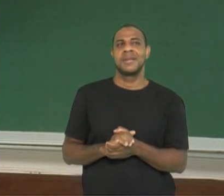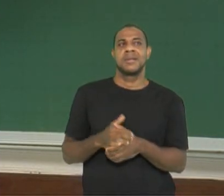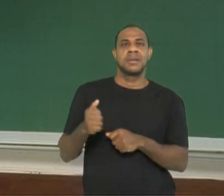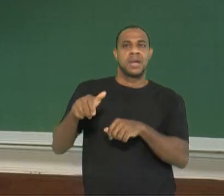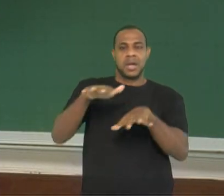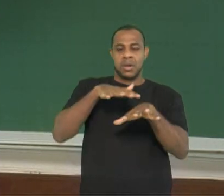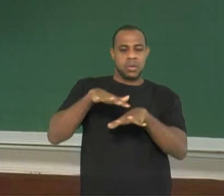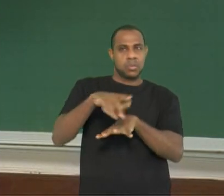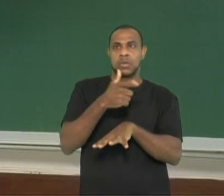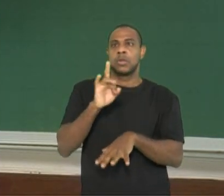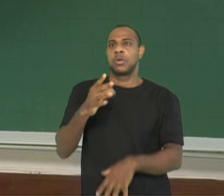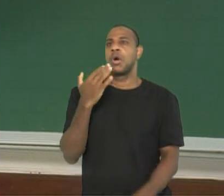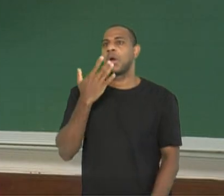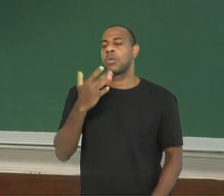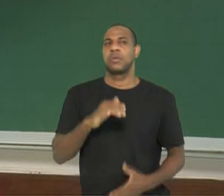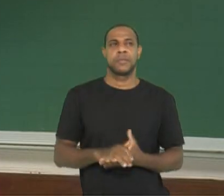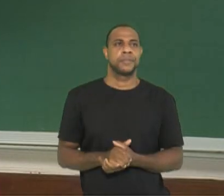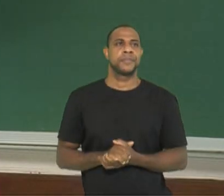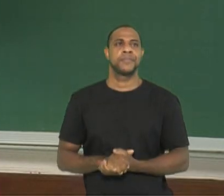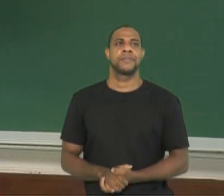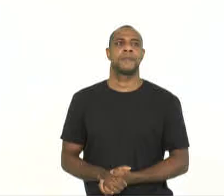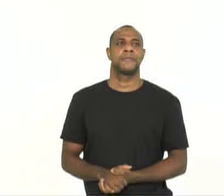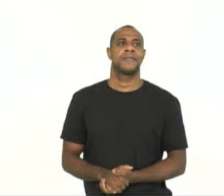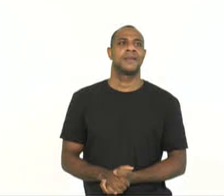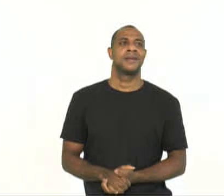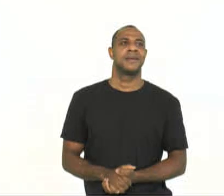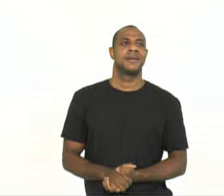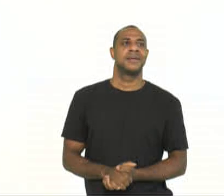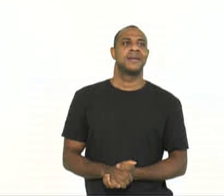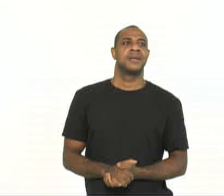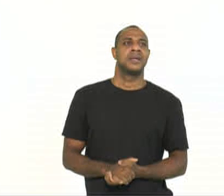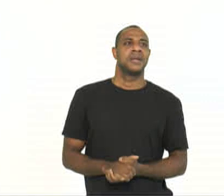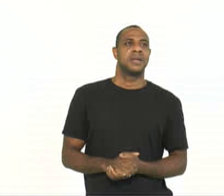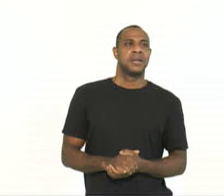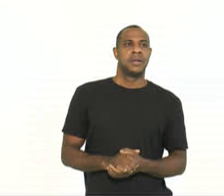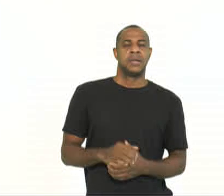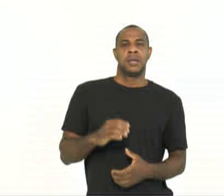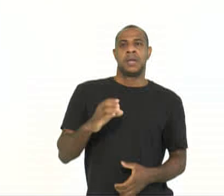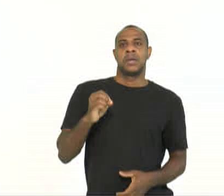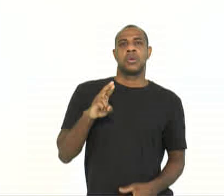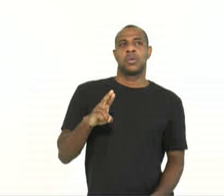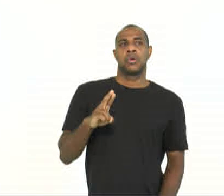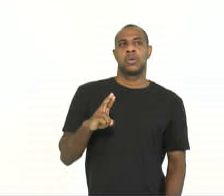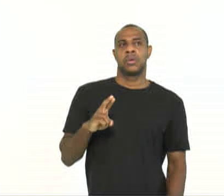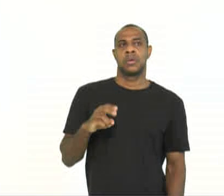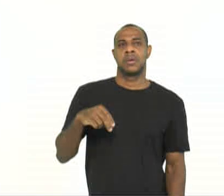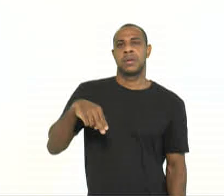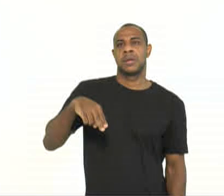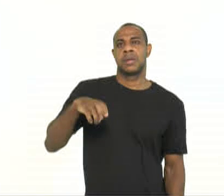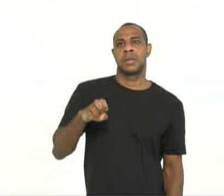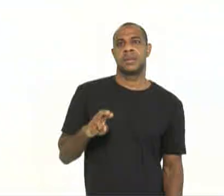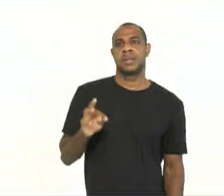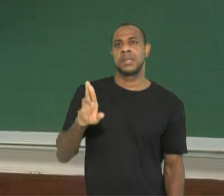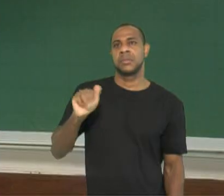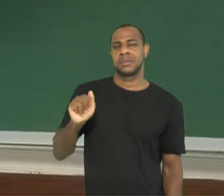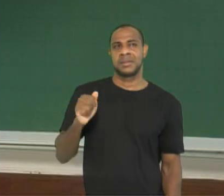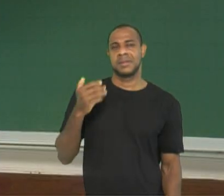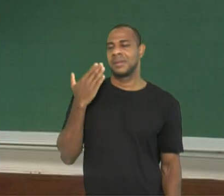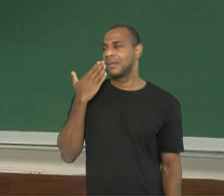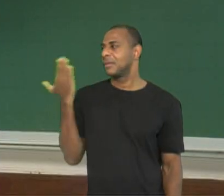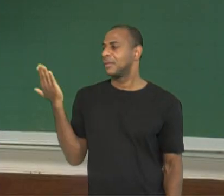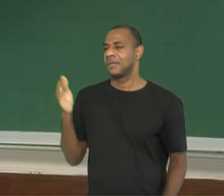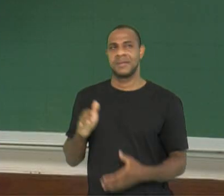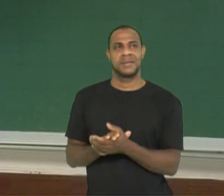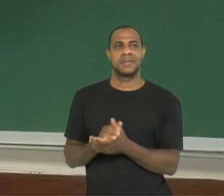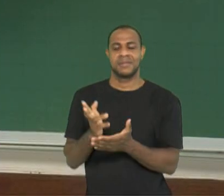interferência, somente a cor, sem volume nenhum. Cor neutra, o que é cor neutra? Cores suaves, normalmente azul. Quando a gente vai pintar, vou